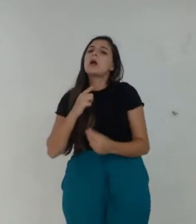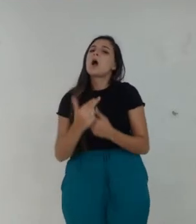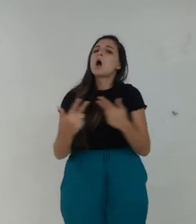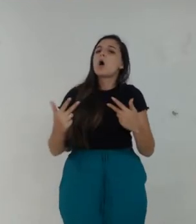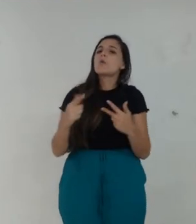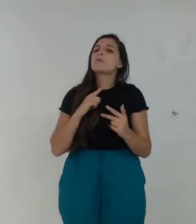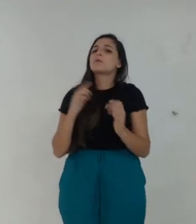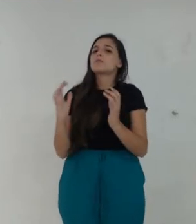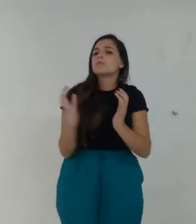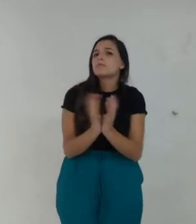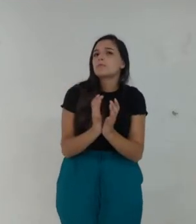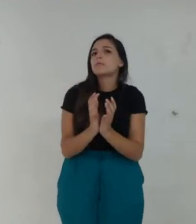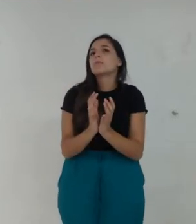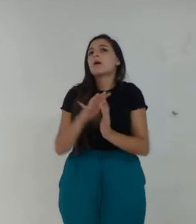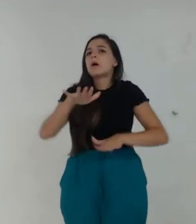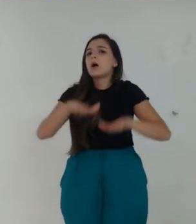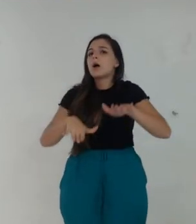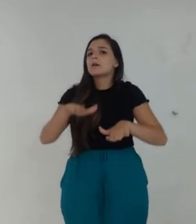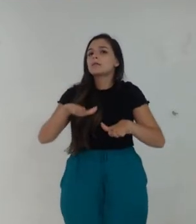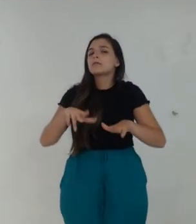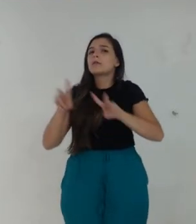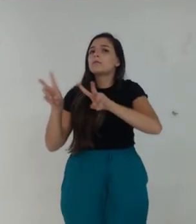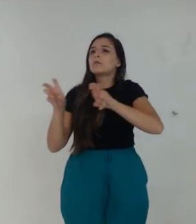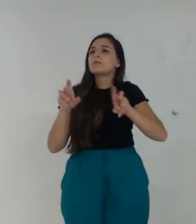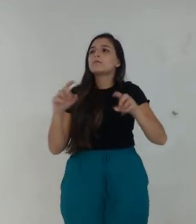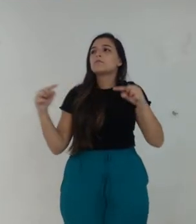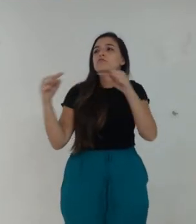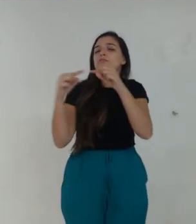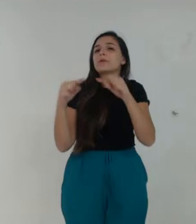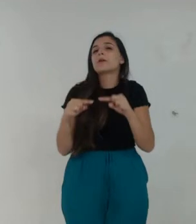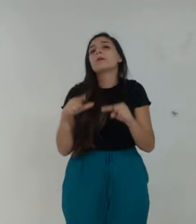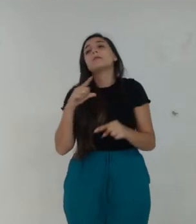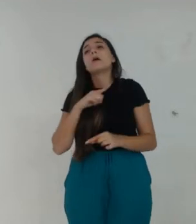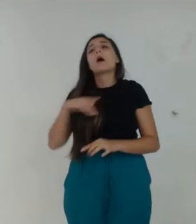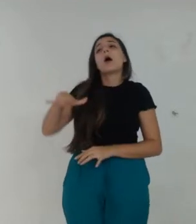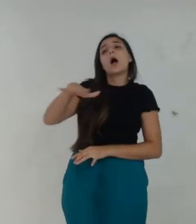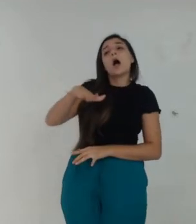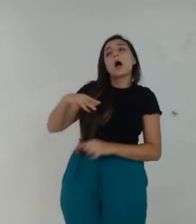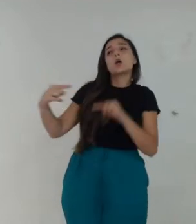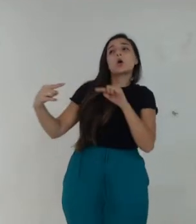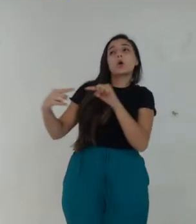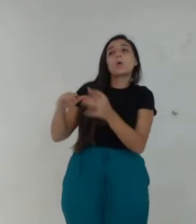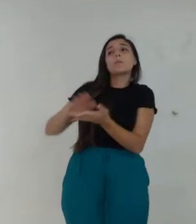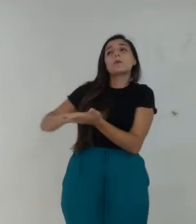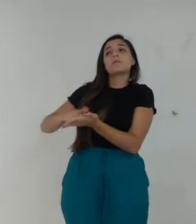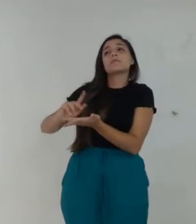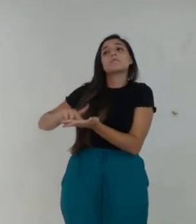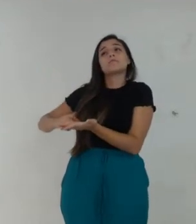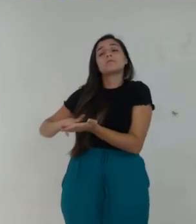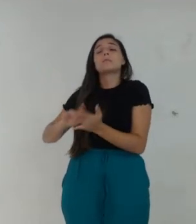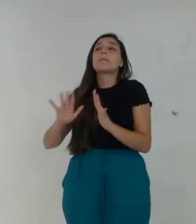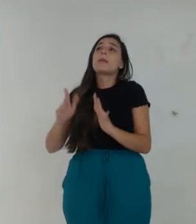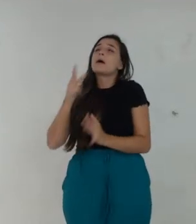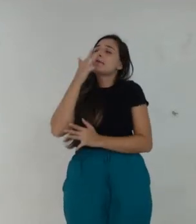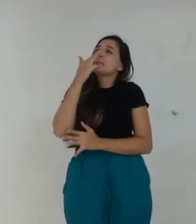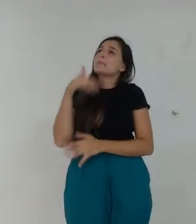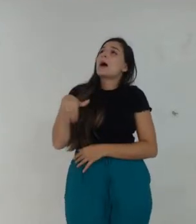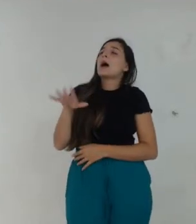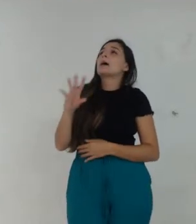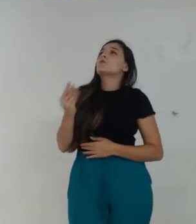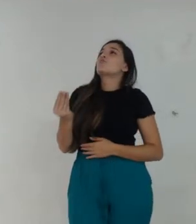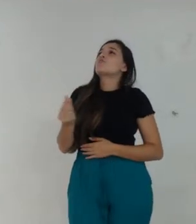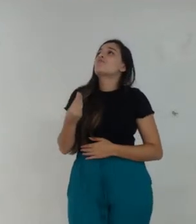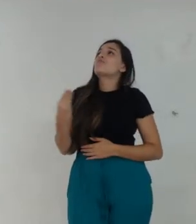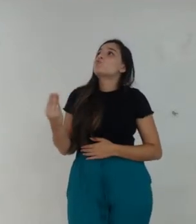com temáticas afins, né, que tangenciam a tradução e interpretação de maneira mais